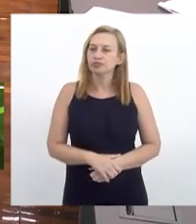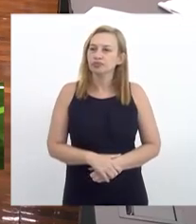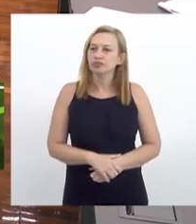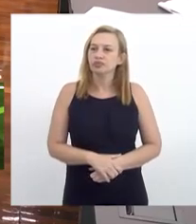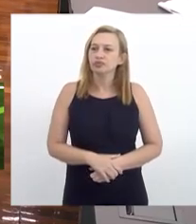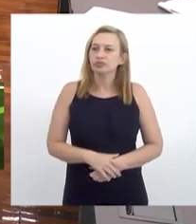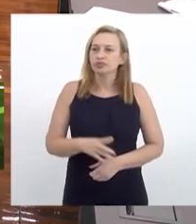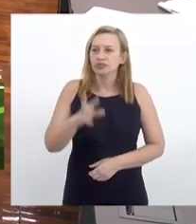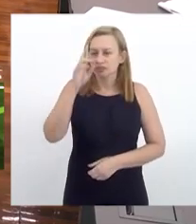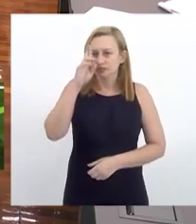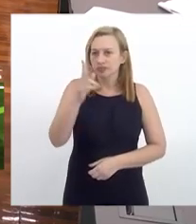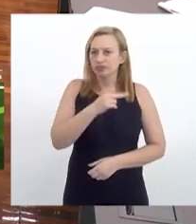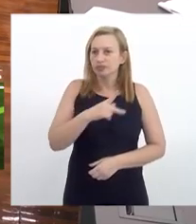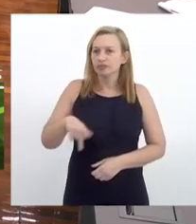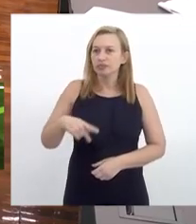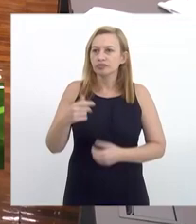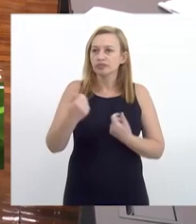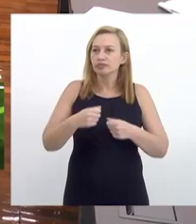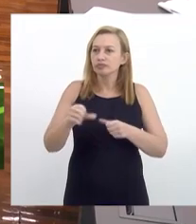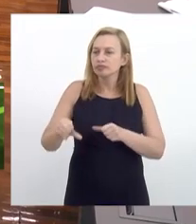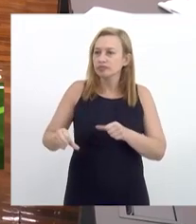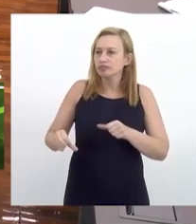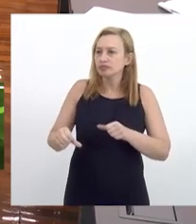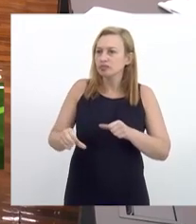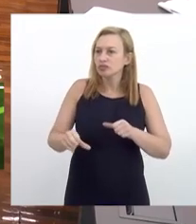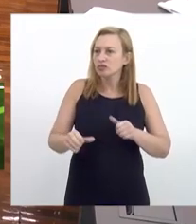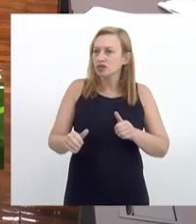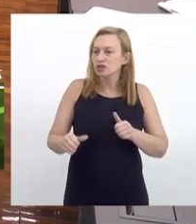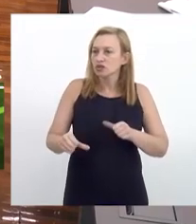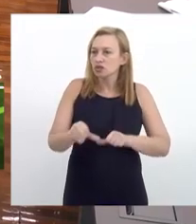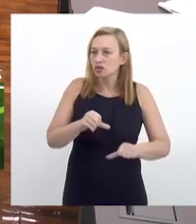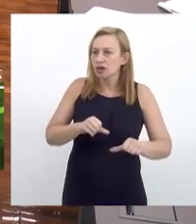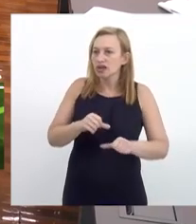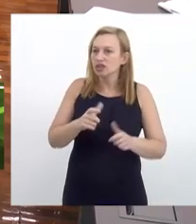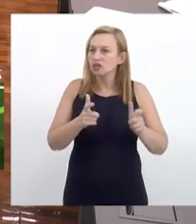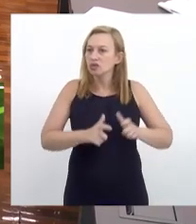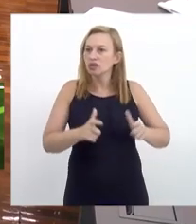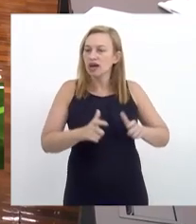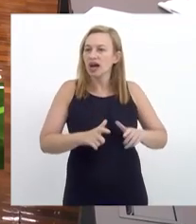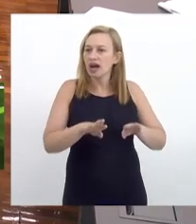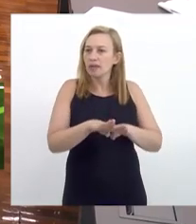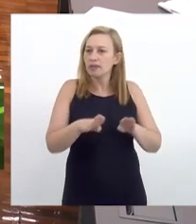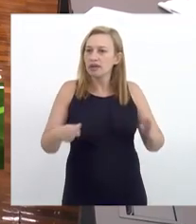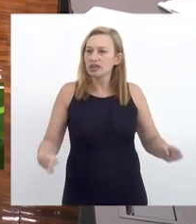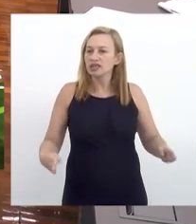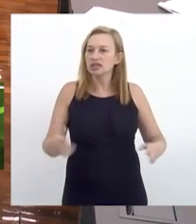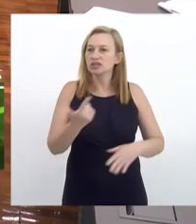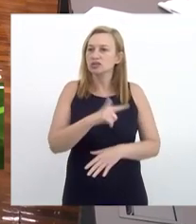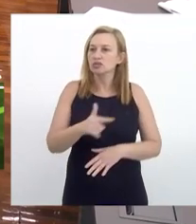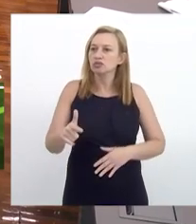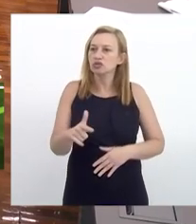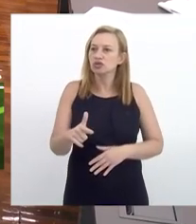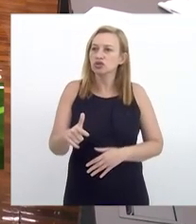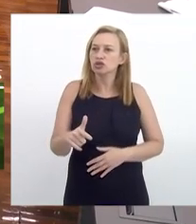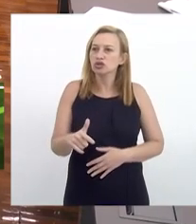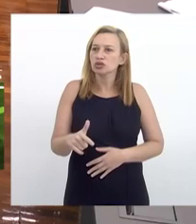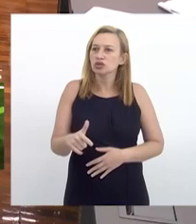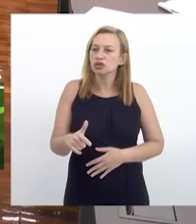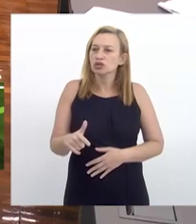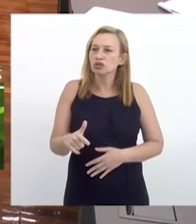Senhor Presidente Eu tive que mudar De lugar Porque a mesa ali Não tinha O aparelho Para